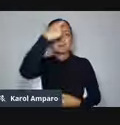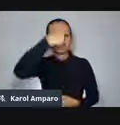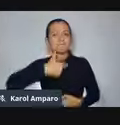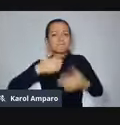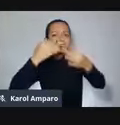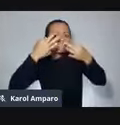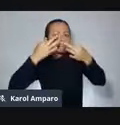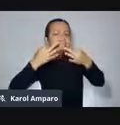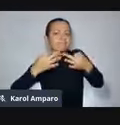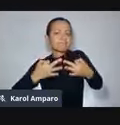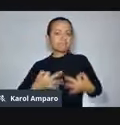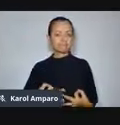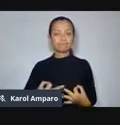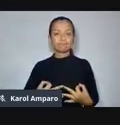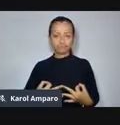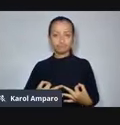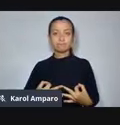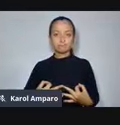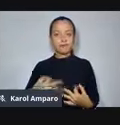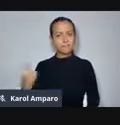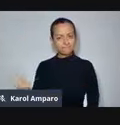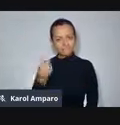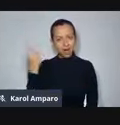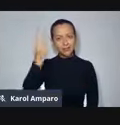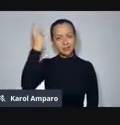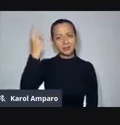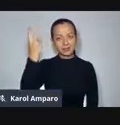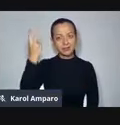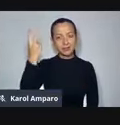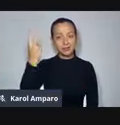valorização pessoal. Antes de ser um